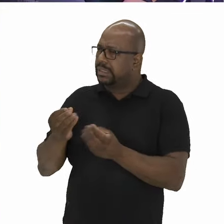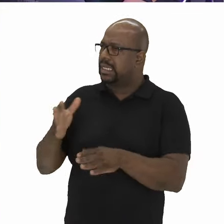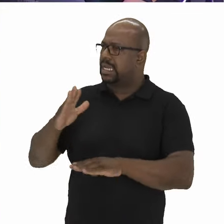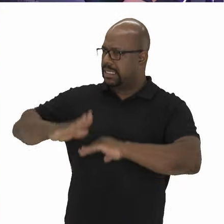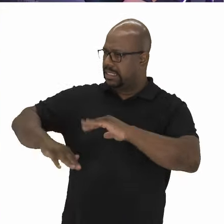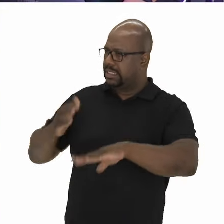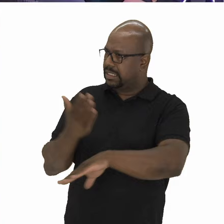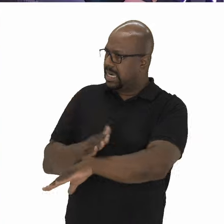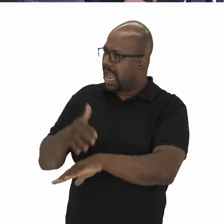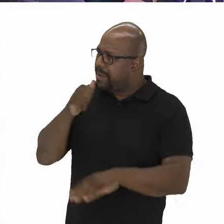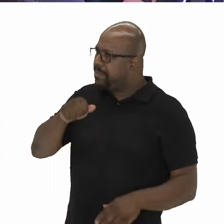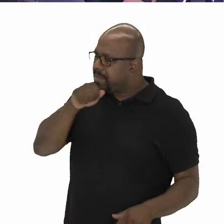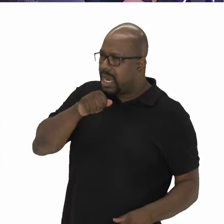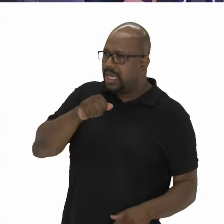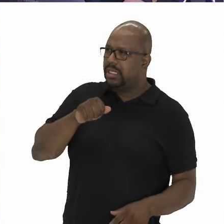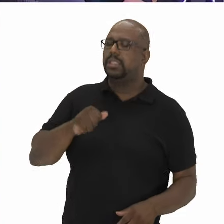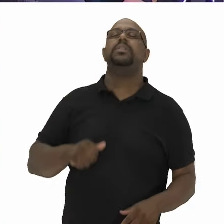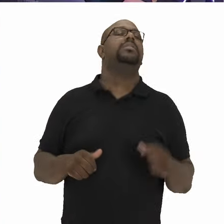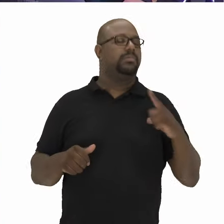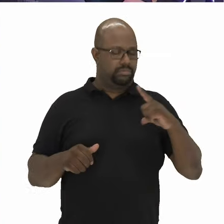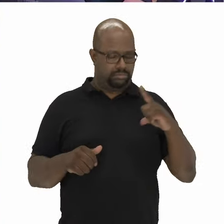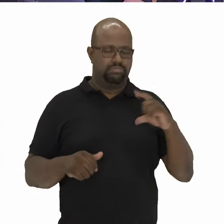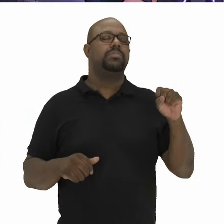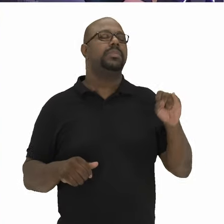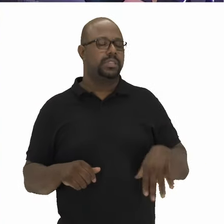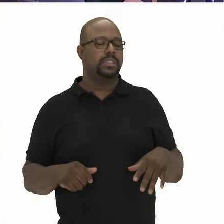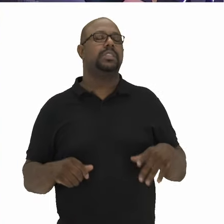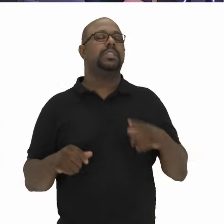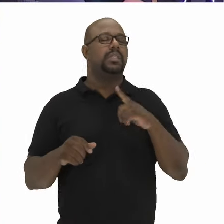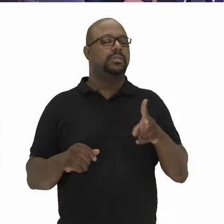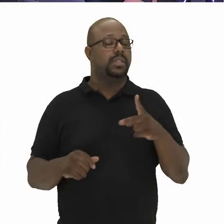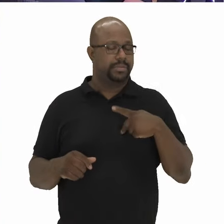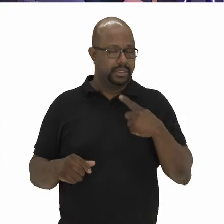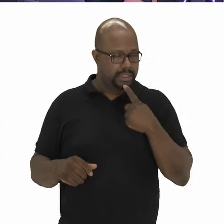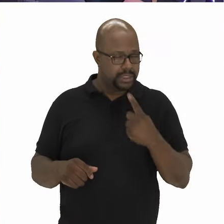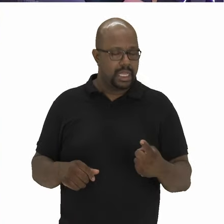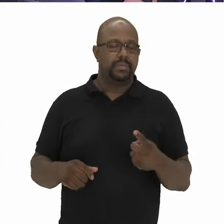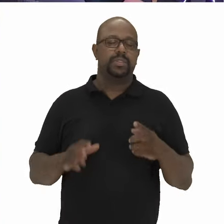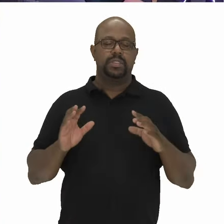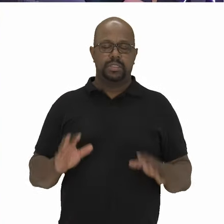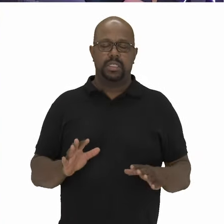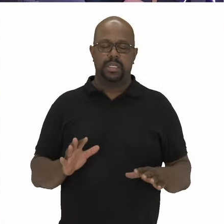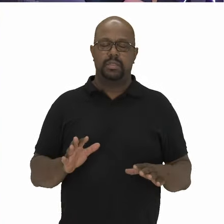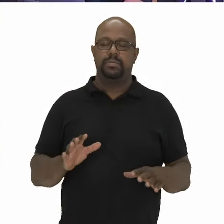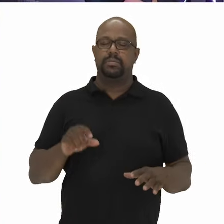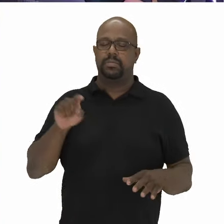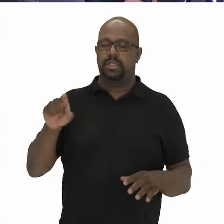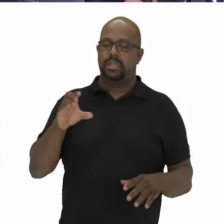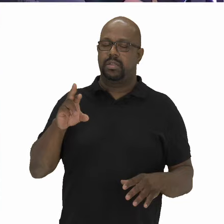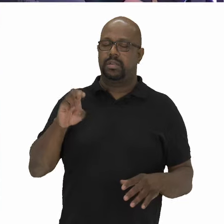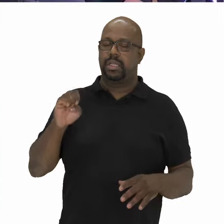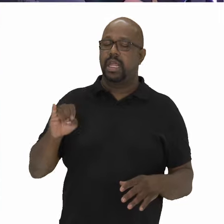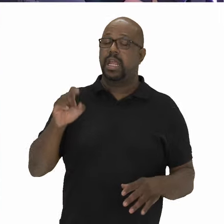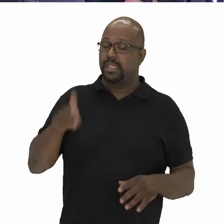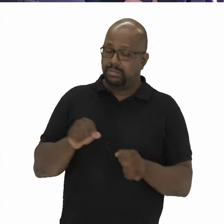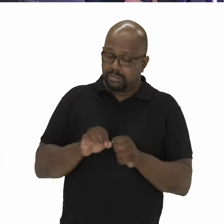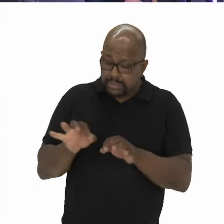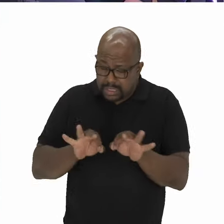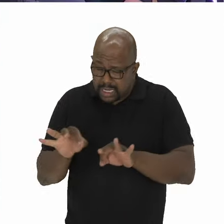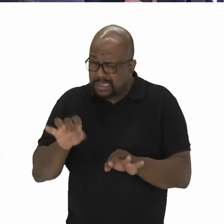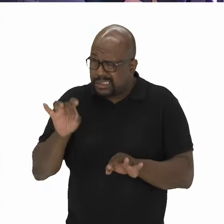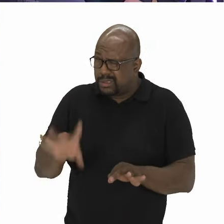coisa que capacite as mães Sim nós temos também eh nós sempre dizemos né que que no crei nós